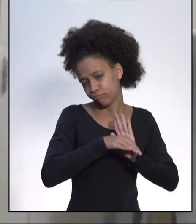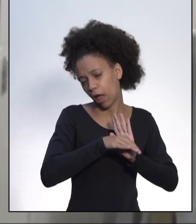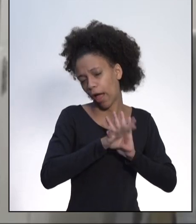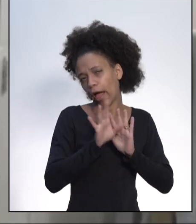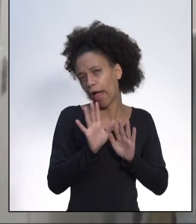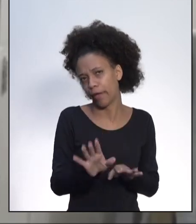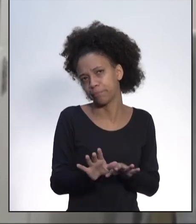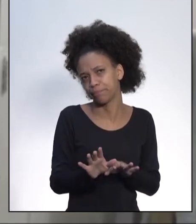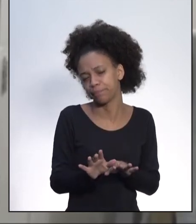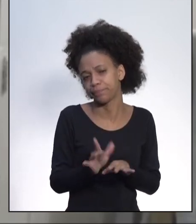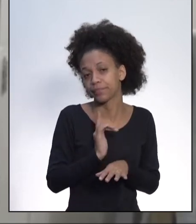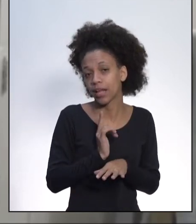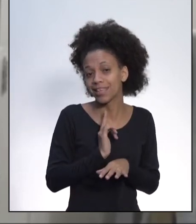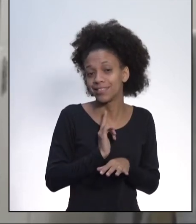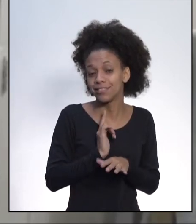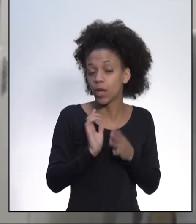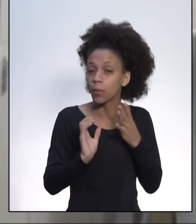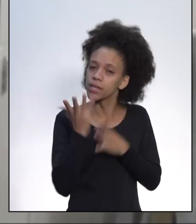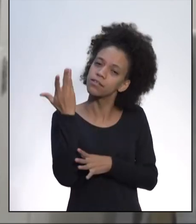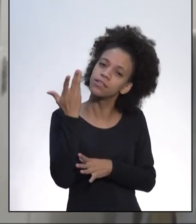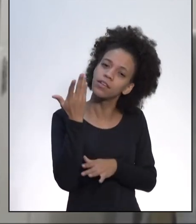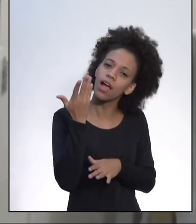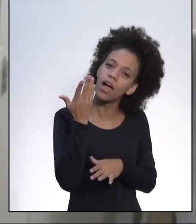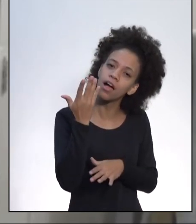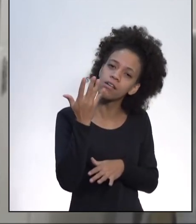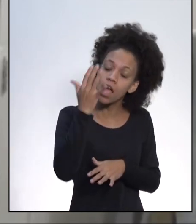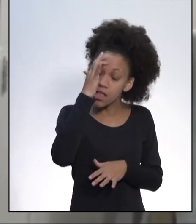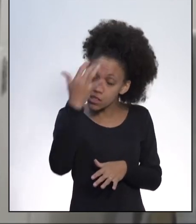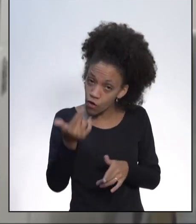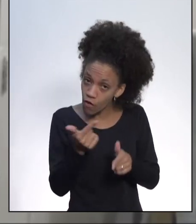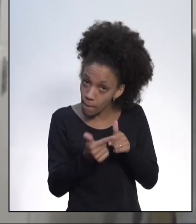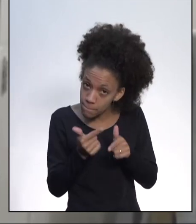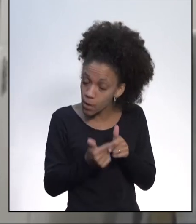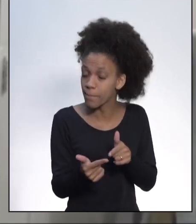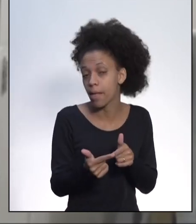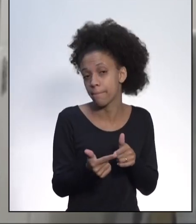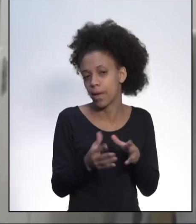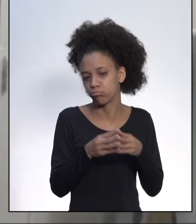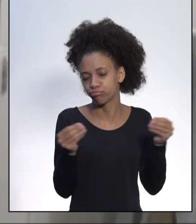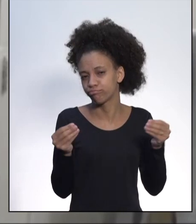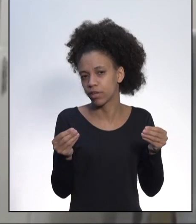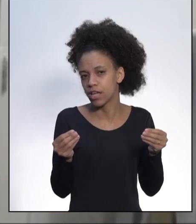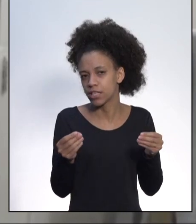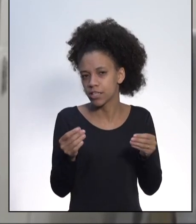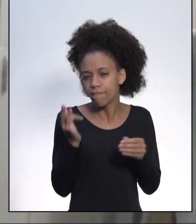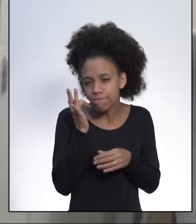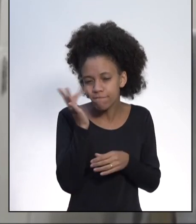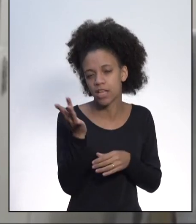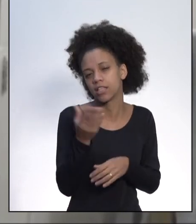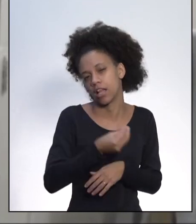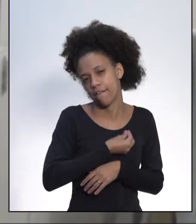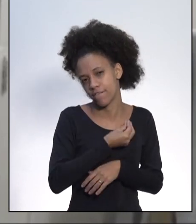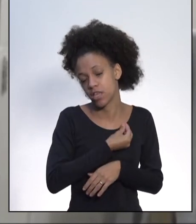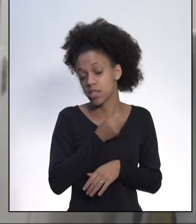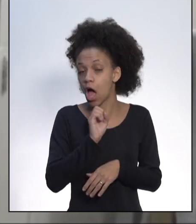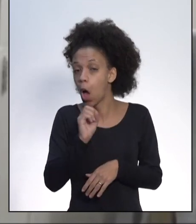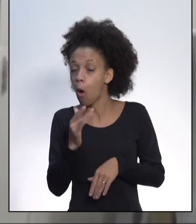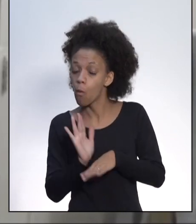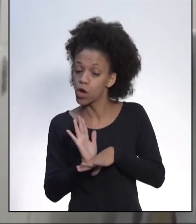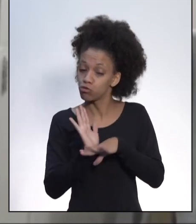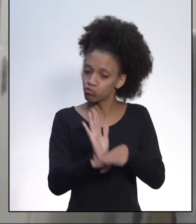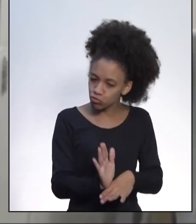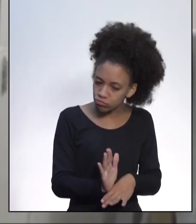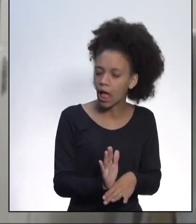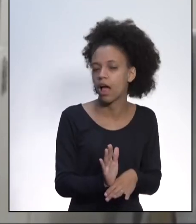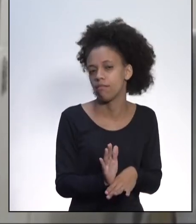é criar uma solução, ter uma ideia que possa facilitar, ajudar ou melhorar a vida das